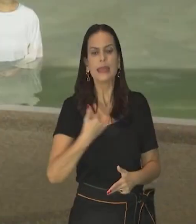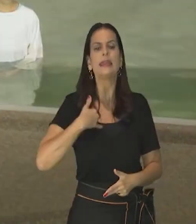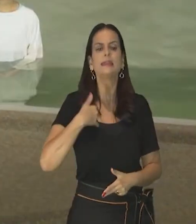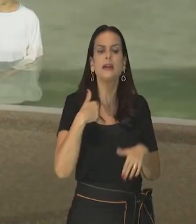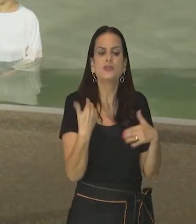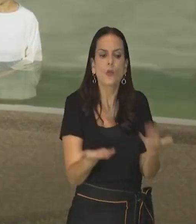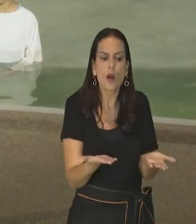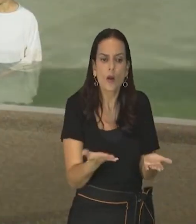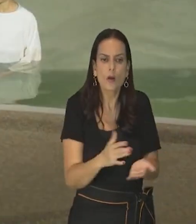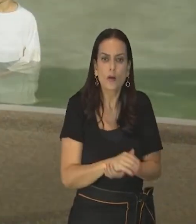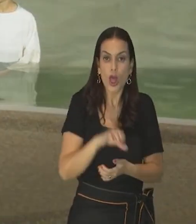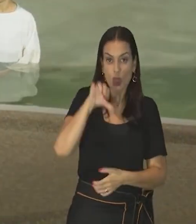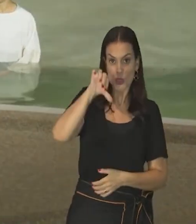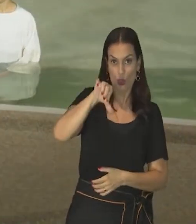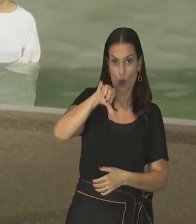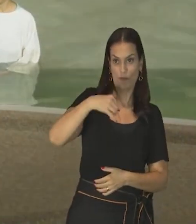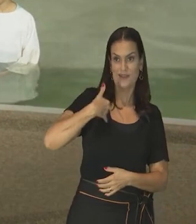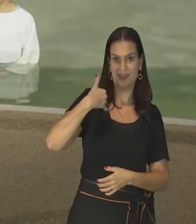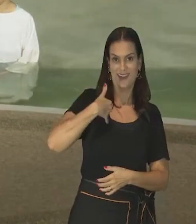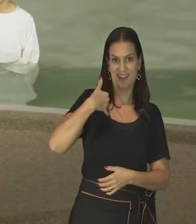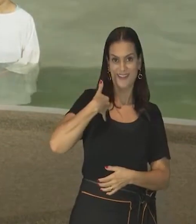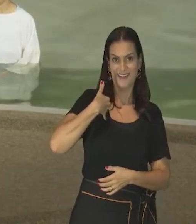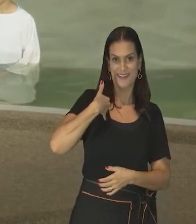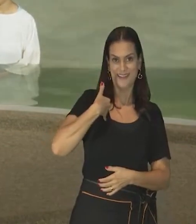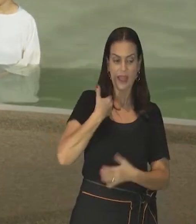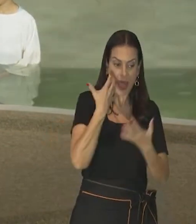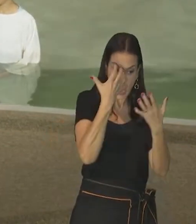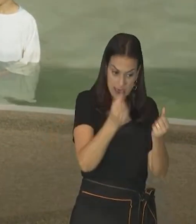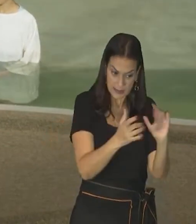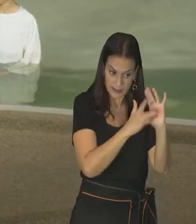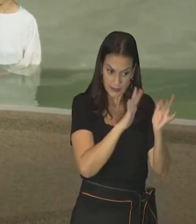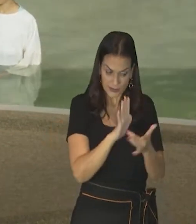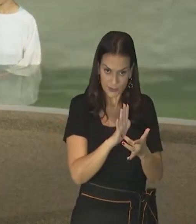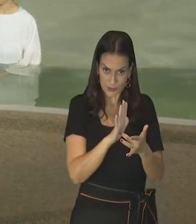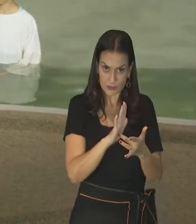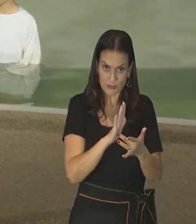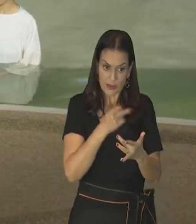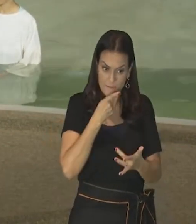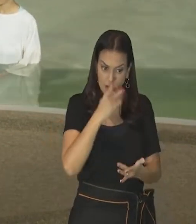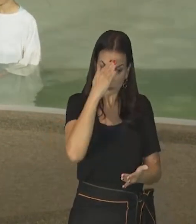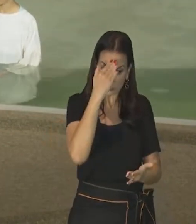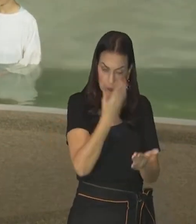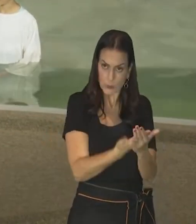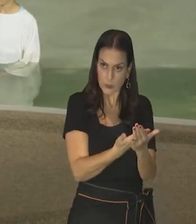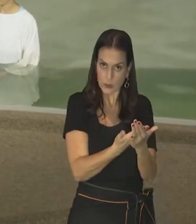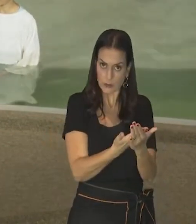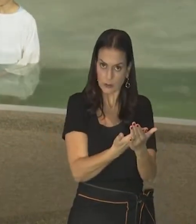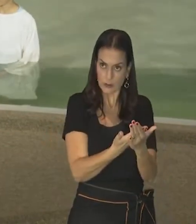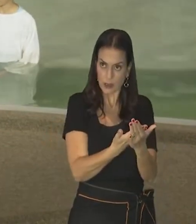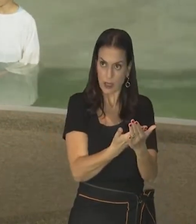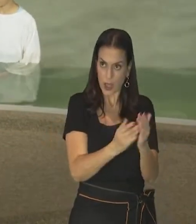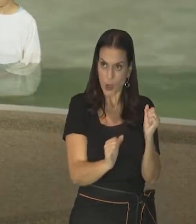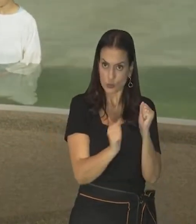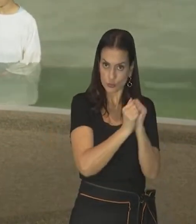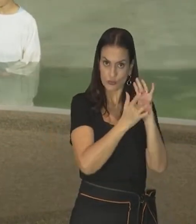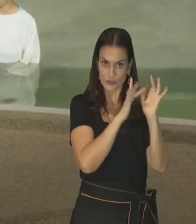tem? 9 anos. Você aceita Jesus, você confirma a sua decisão ao lado de